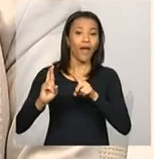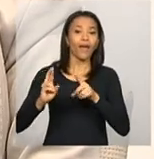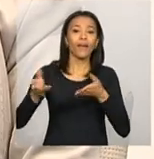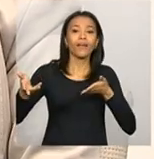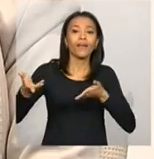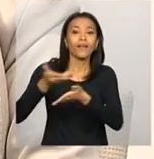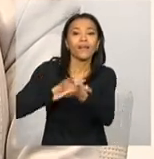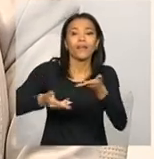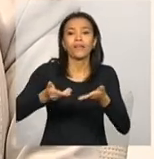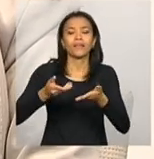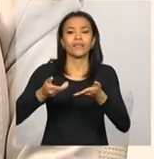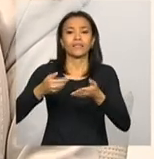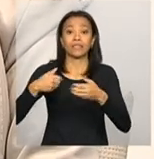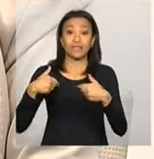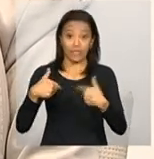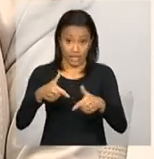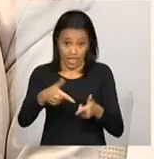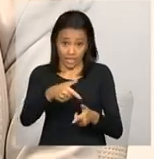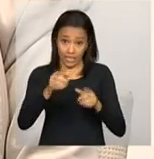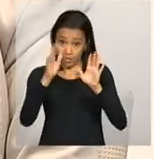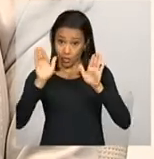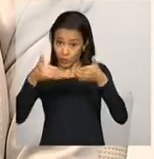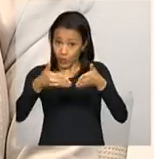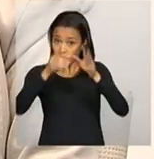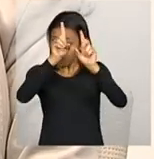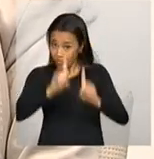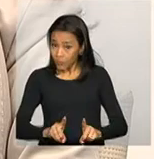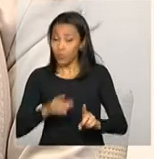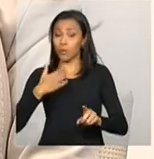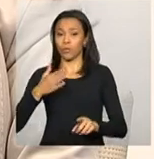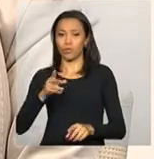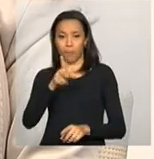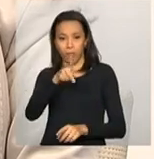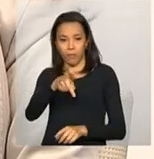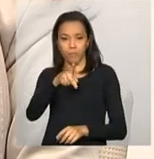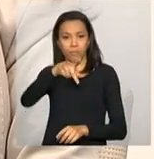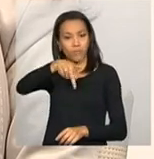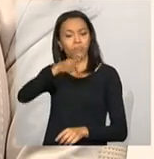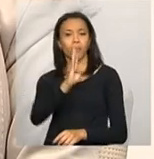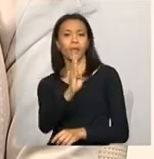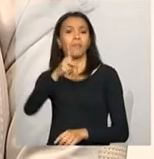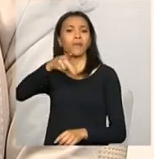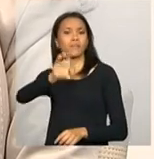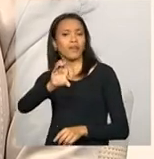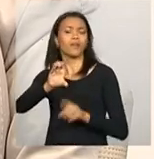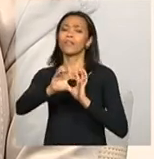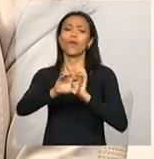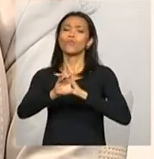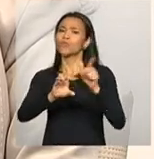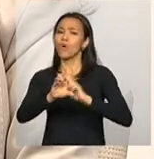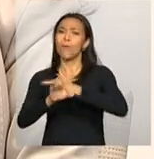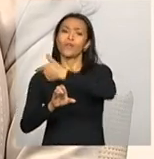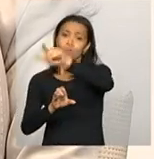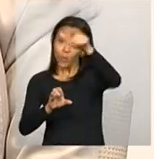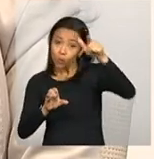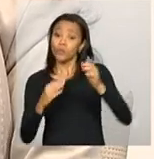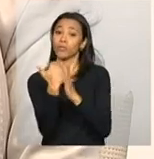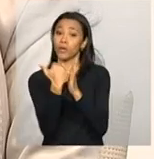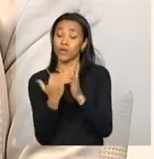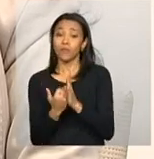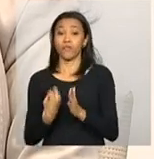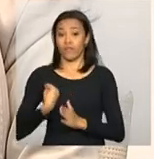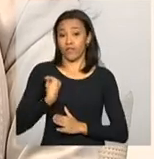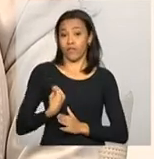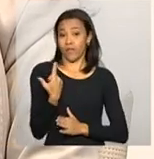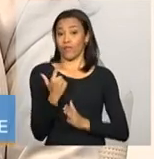obra desse pessoal, desse público especificamente do BPC, não só do BPC, mas no âmbito de todo o Plano Viver Sem Limite, a